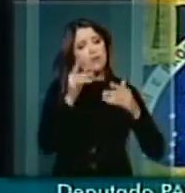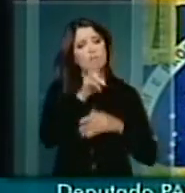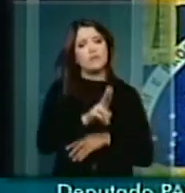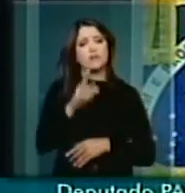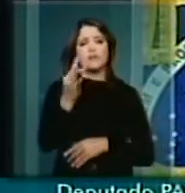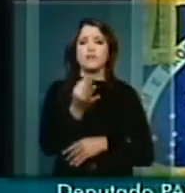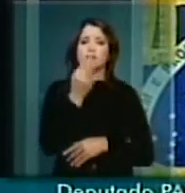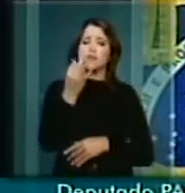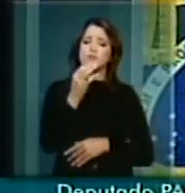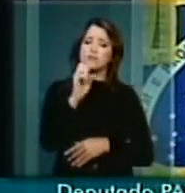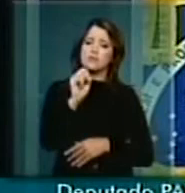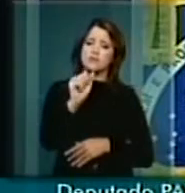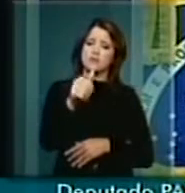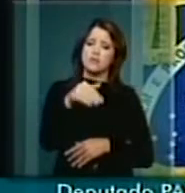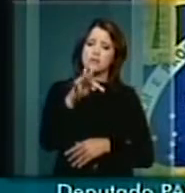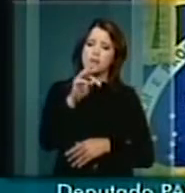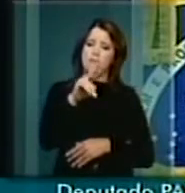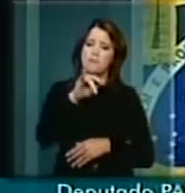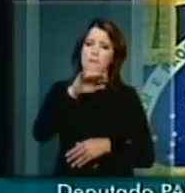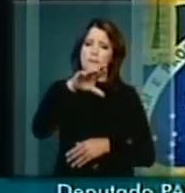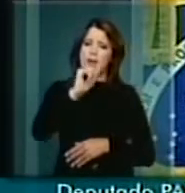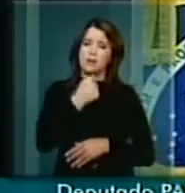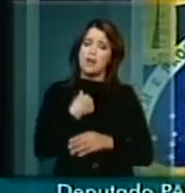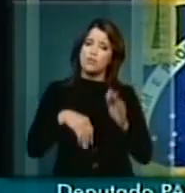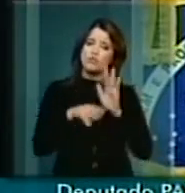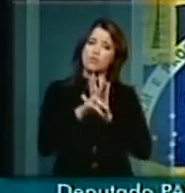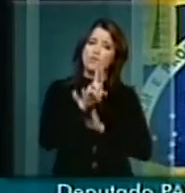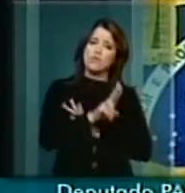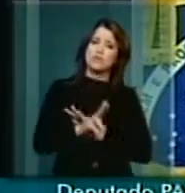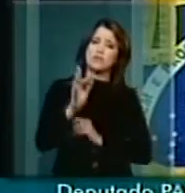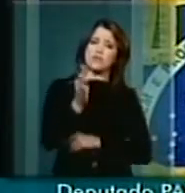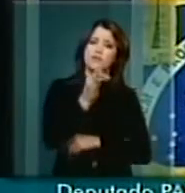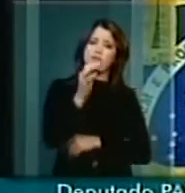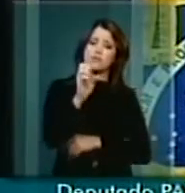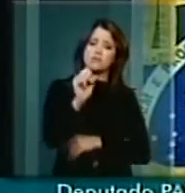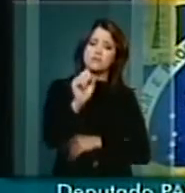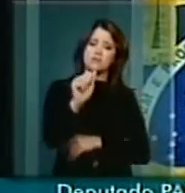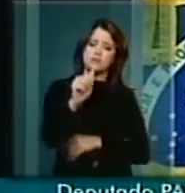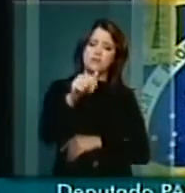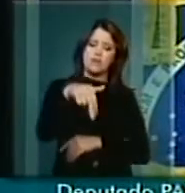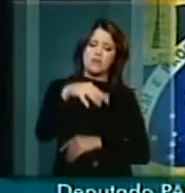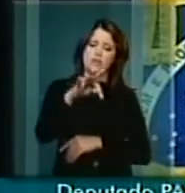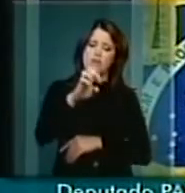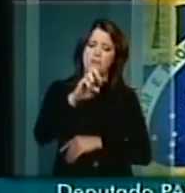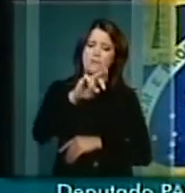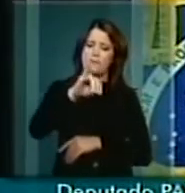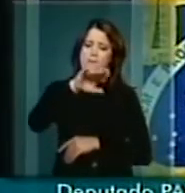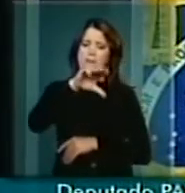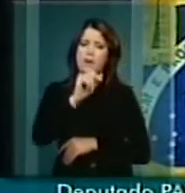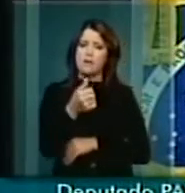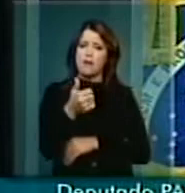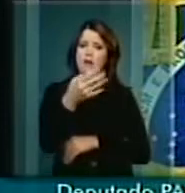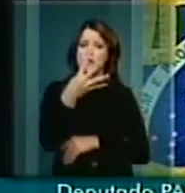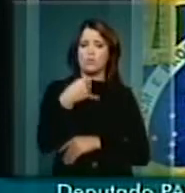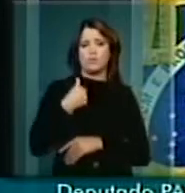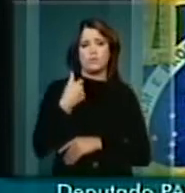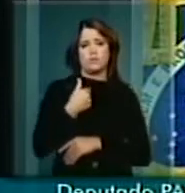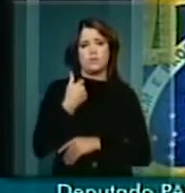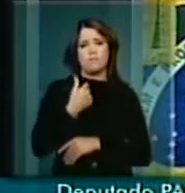Maria, professor Dalvan. Eu cheguei na Universidade Federal de Santa Maria com 14 anos,